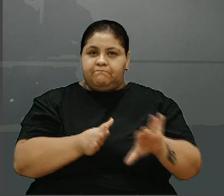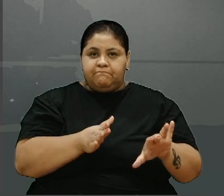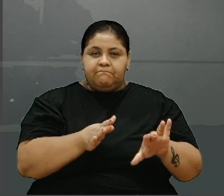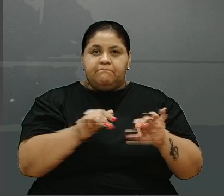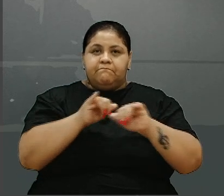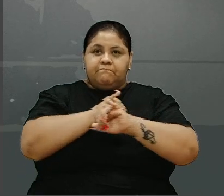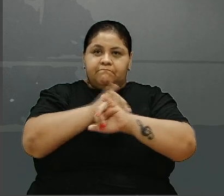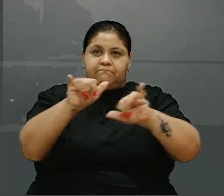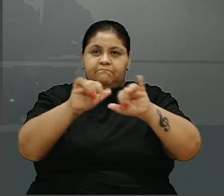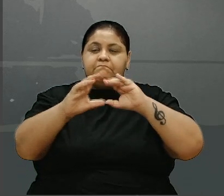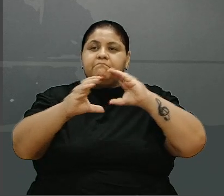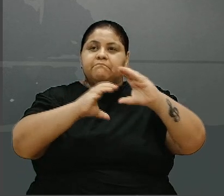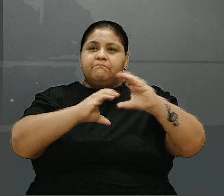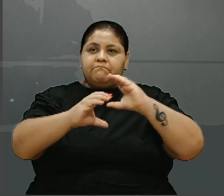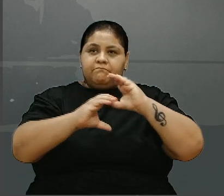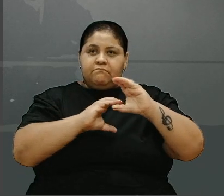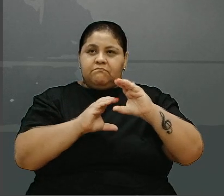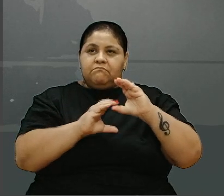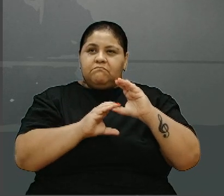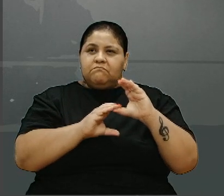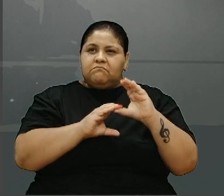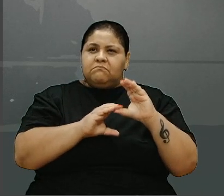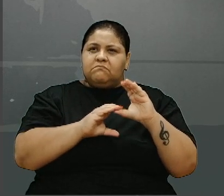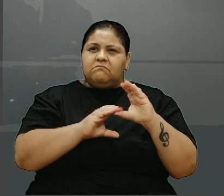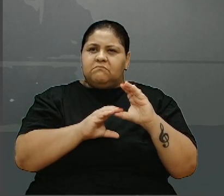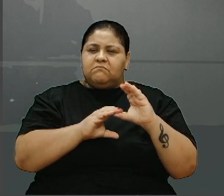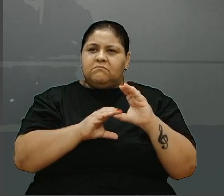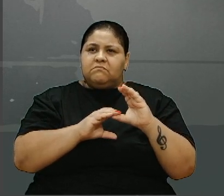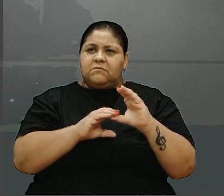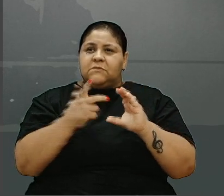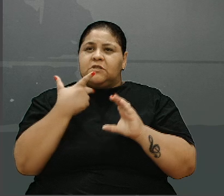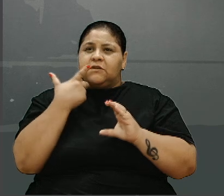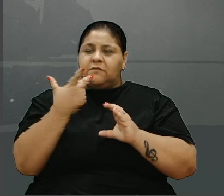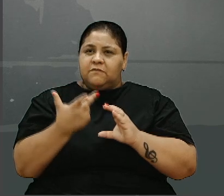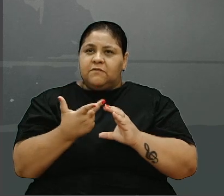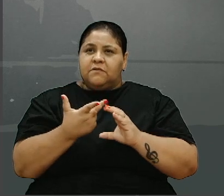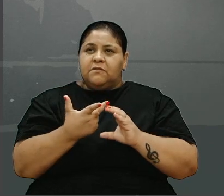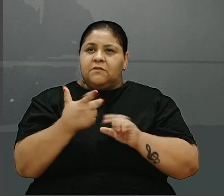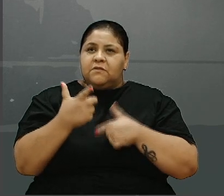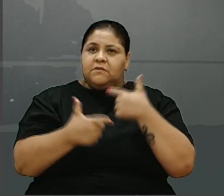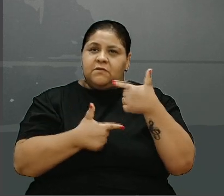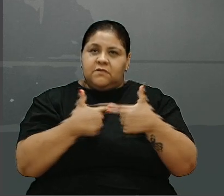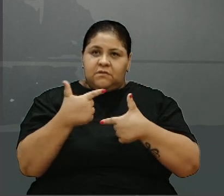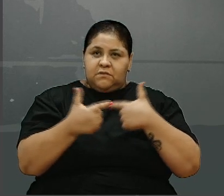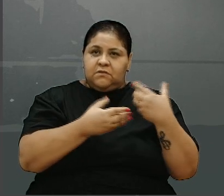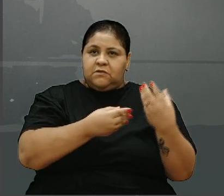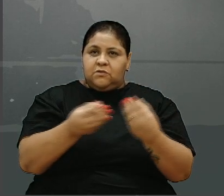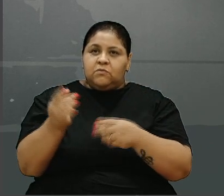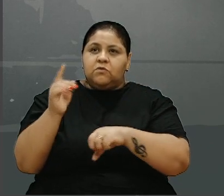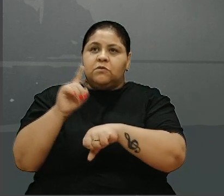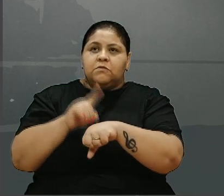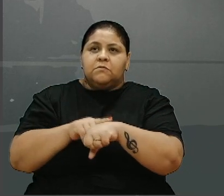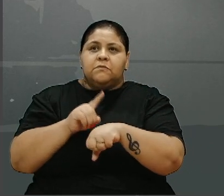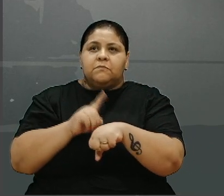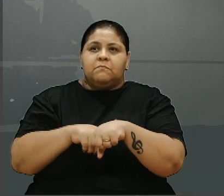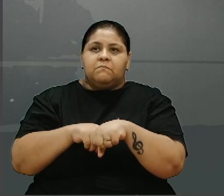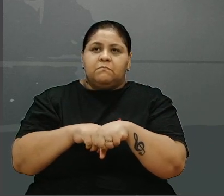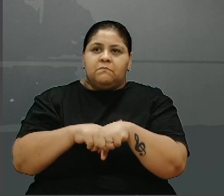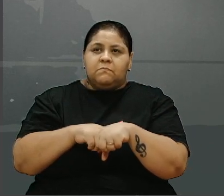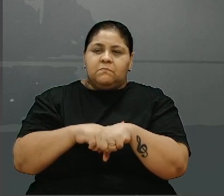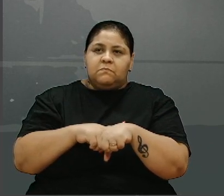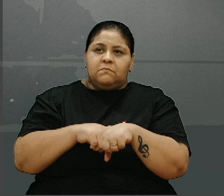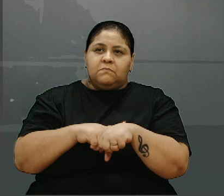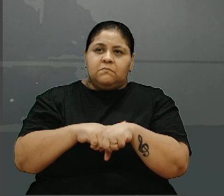na imprensa, e destaco aqui, é um trabalho de bastante tempo,